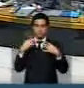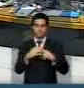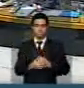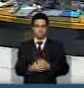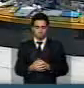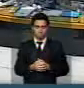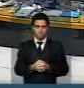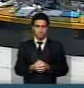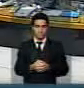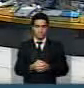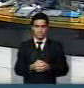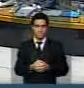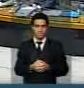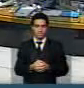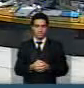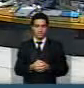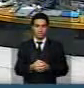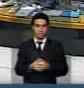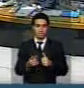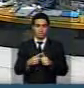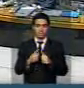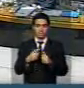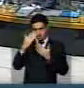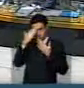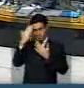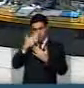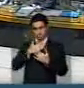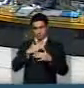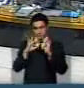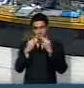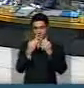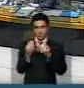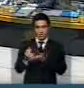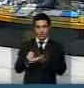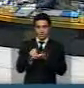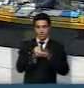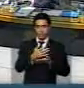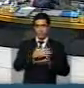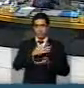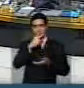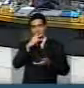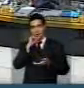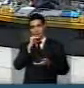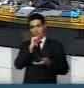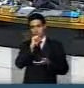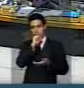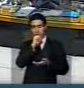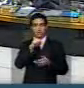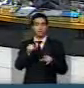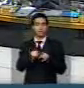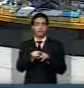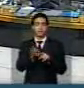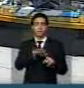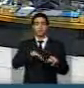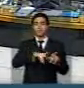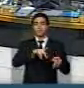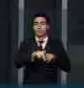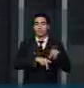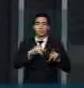Gostaria aqui de agradecer a minha família por todo o apoio, meus pais, a população de Minas